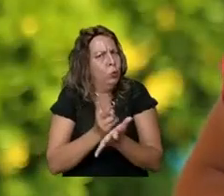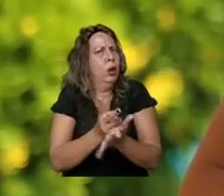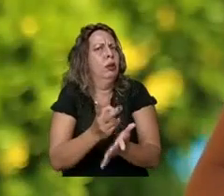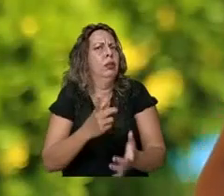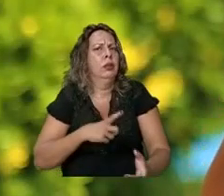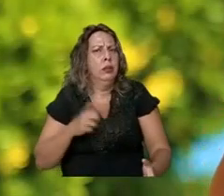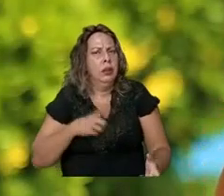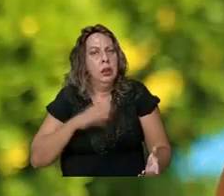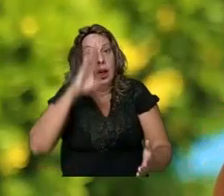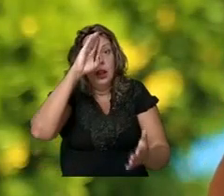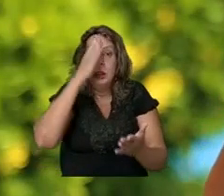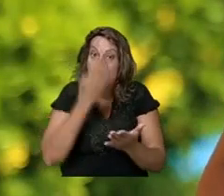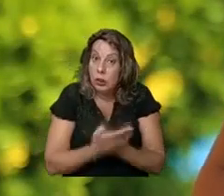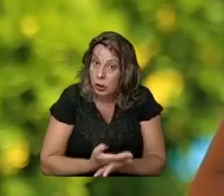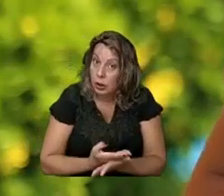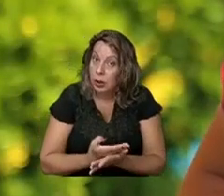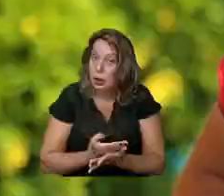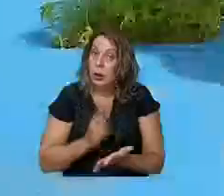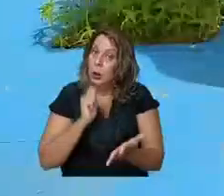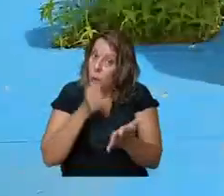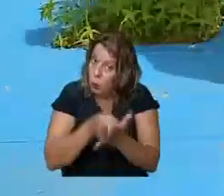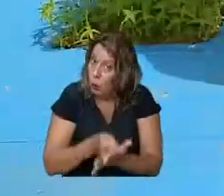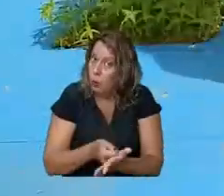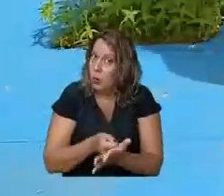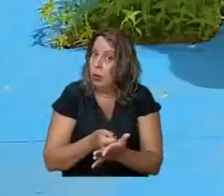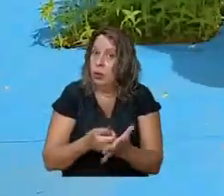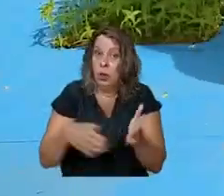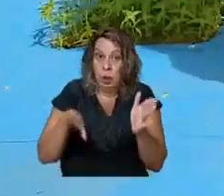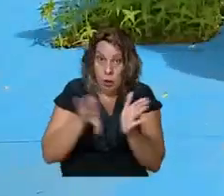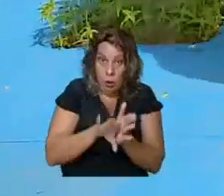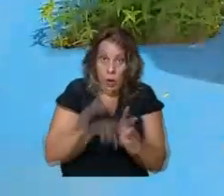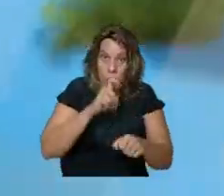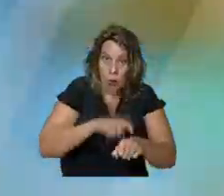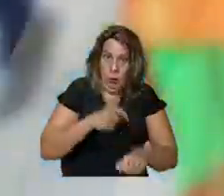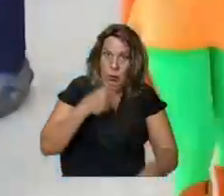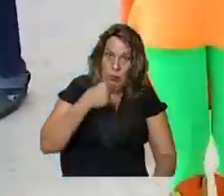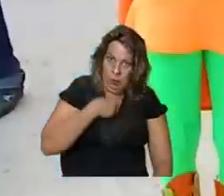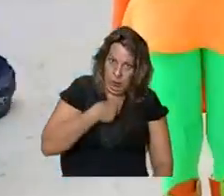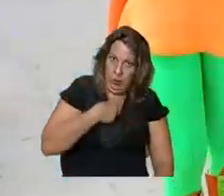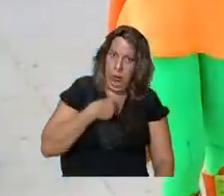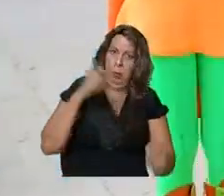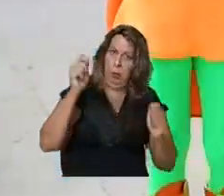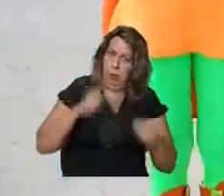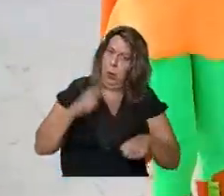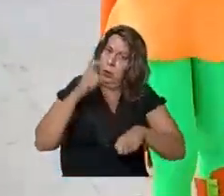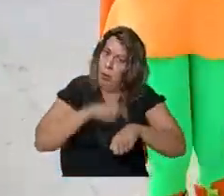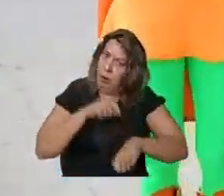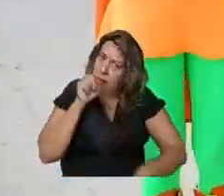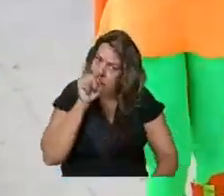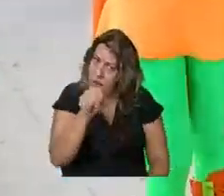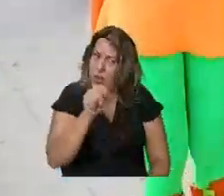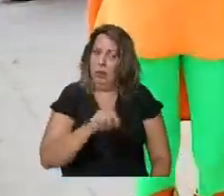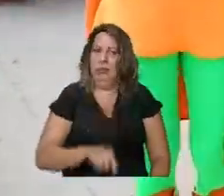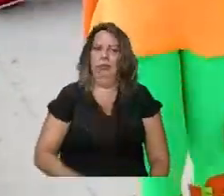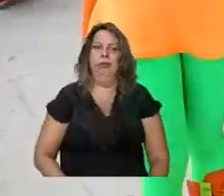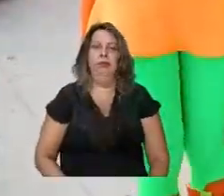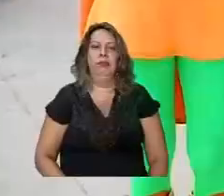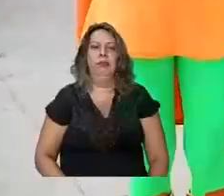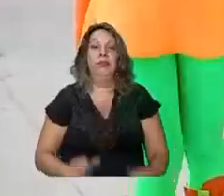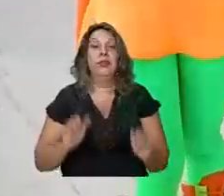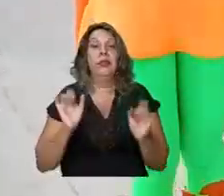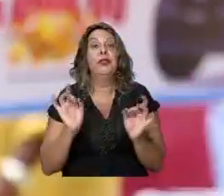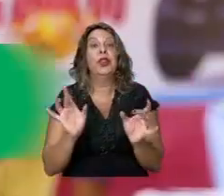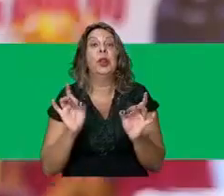é que todo mundo acredita e compre, continue comprando, né? Não chegou para mim, chega para todo mundo. O promotor pé quente foi o Ruanderson, da Tenda